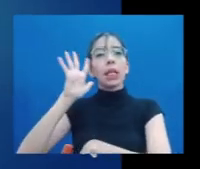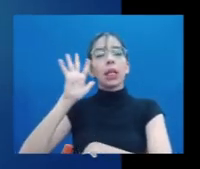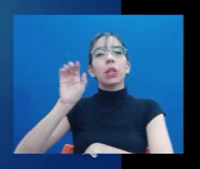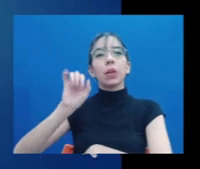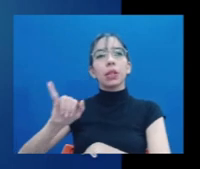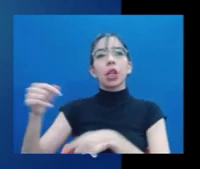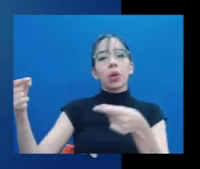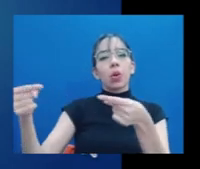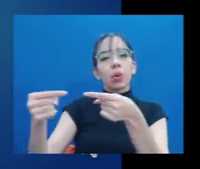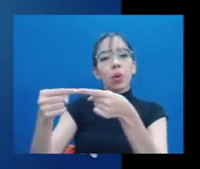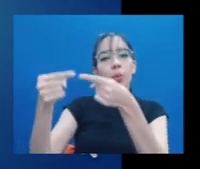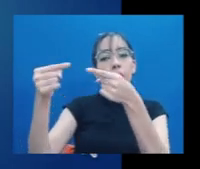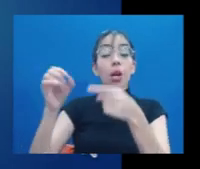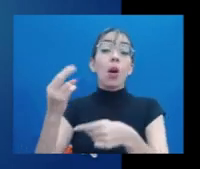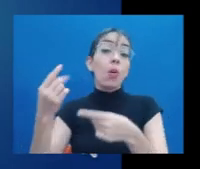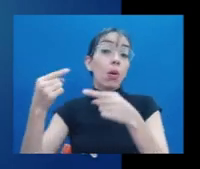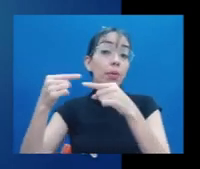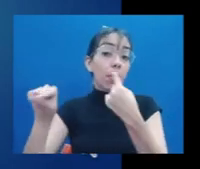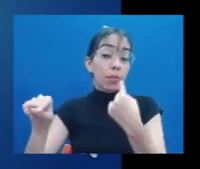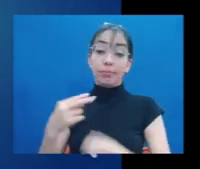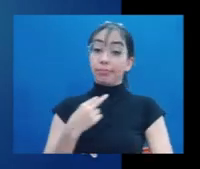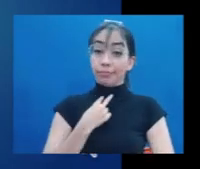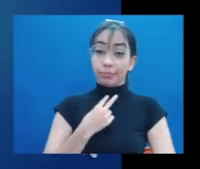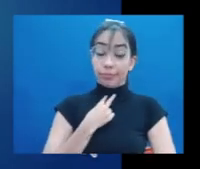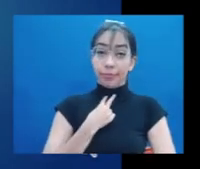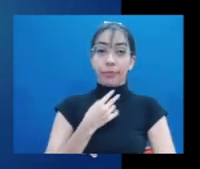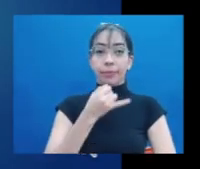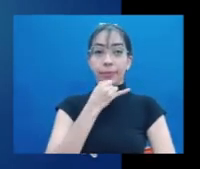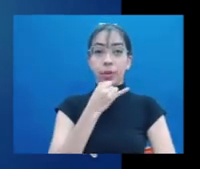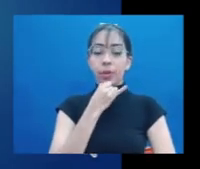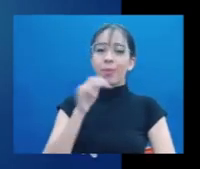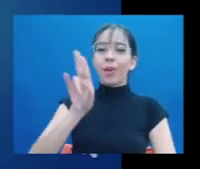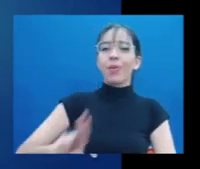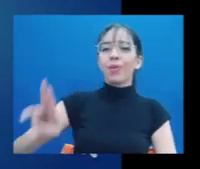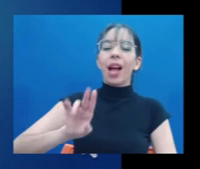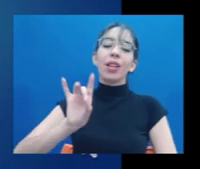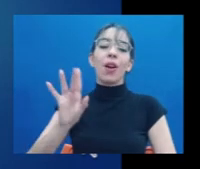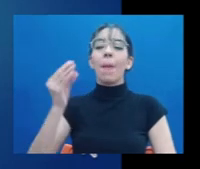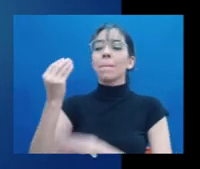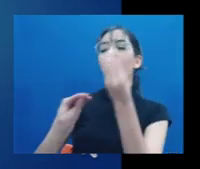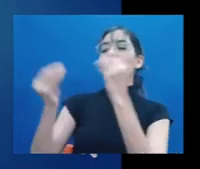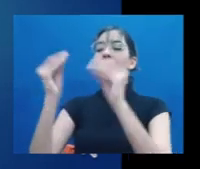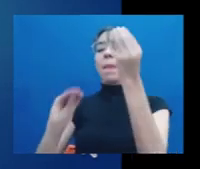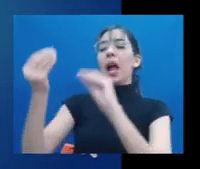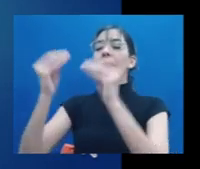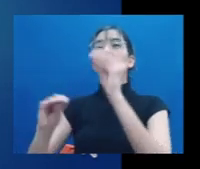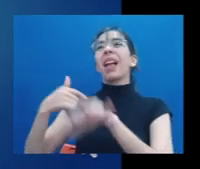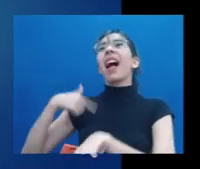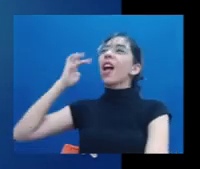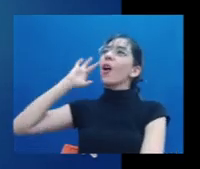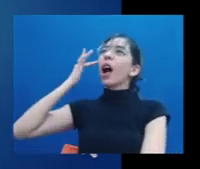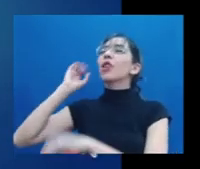Então, se a gente não tem o que é adequado, o que, que a gente tem que fazer? Utilizar o bom senso aí para a